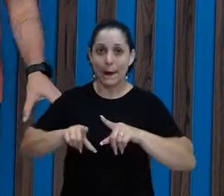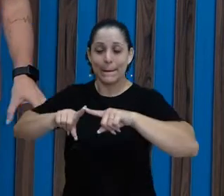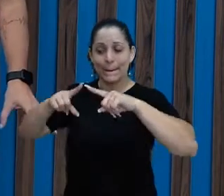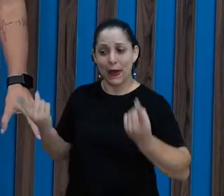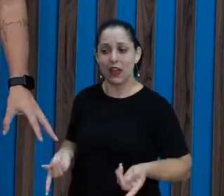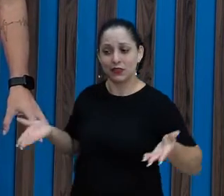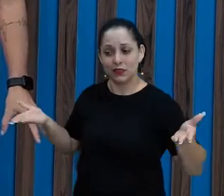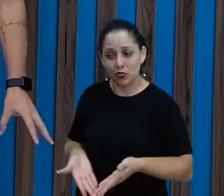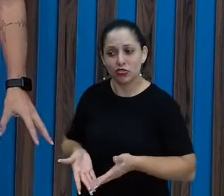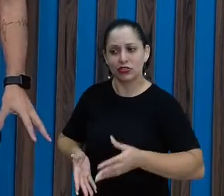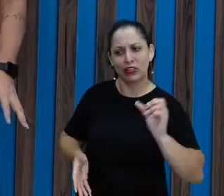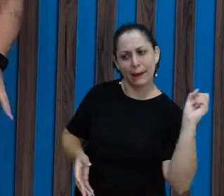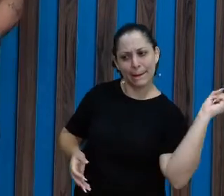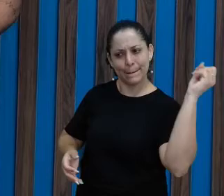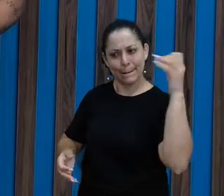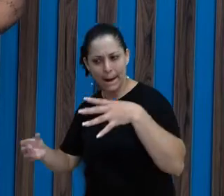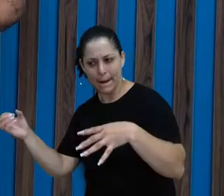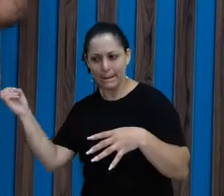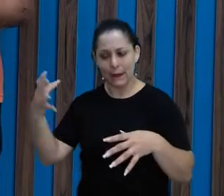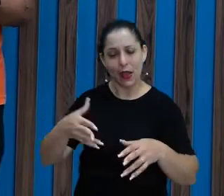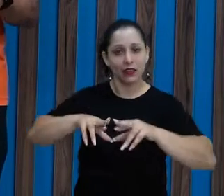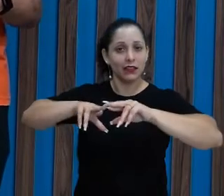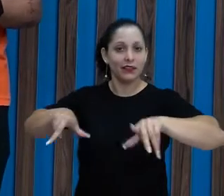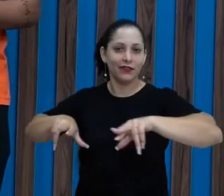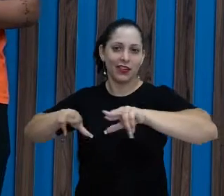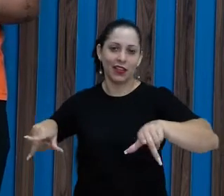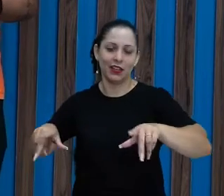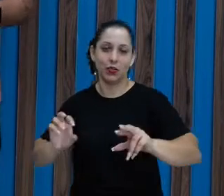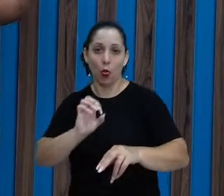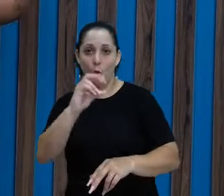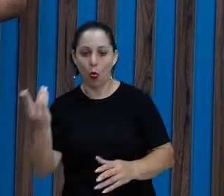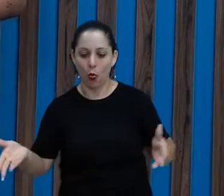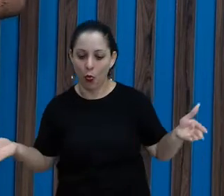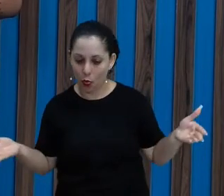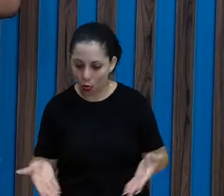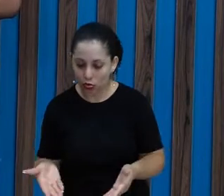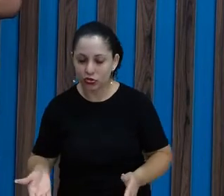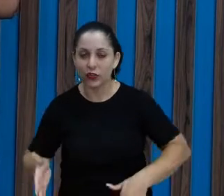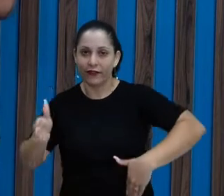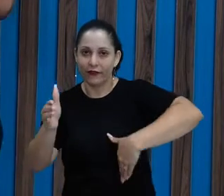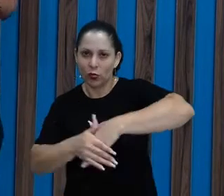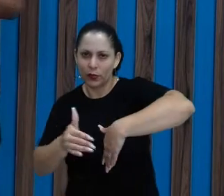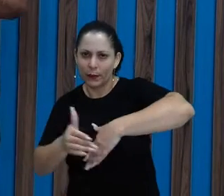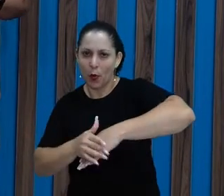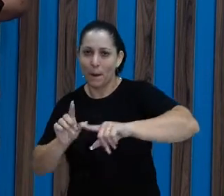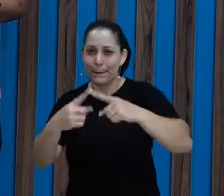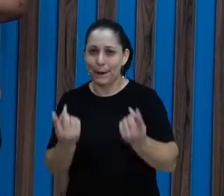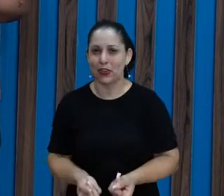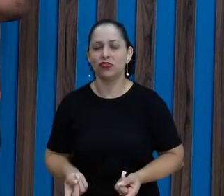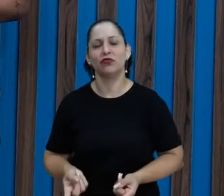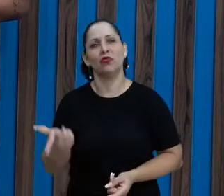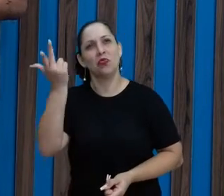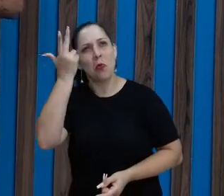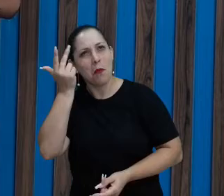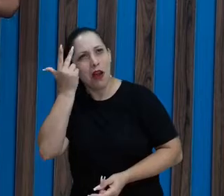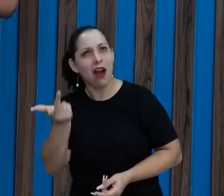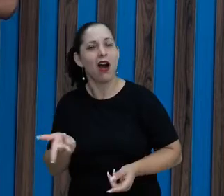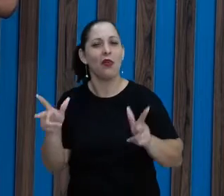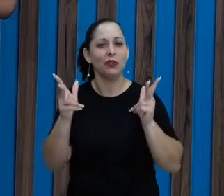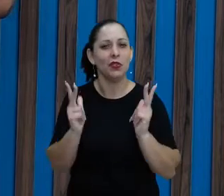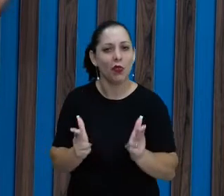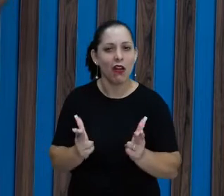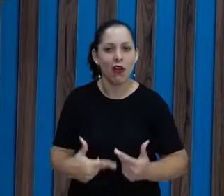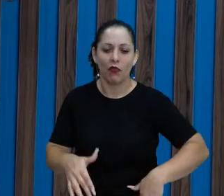diferente, né? Ou então, hoje a nossa aula é sobre futebol, mas eu não quero que vocês joguem o futebol convencional, eu quero que vocês